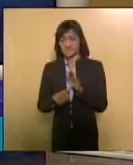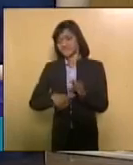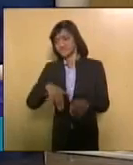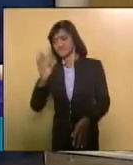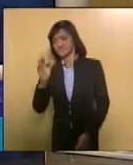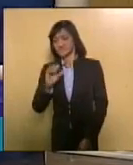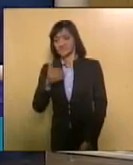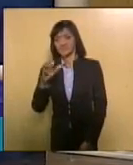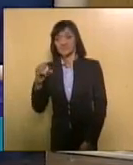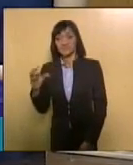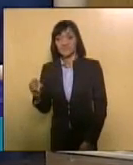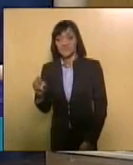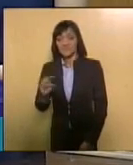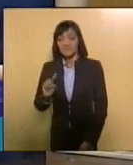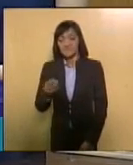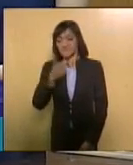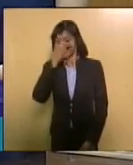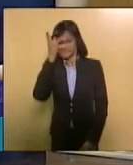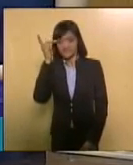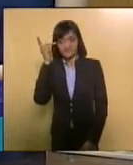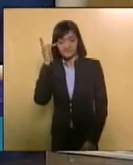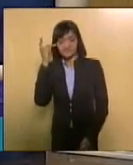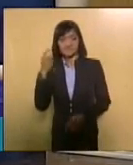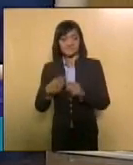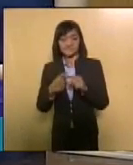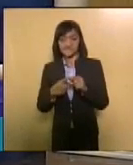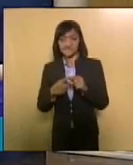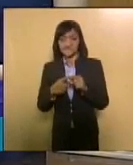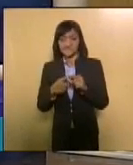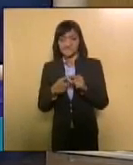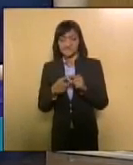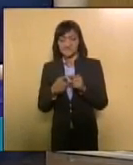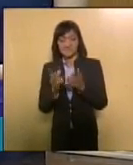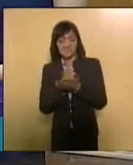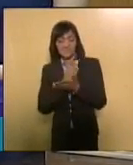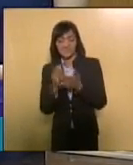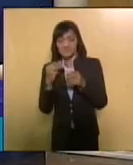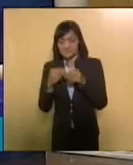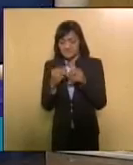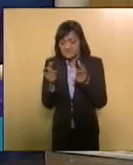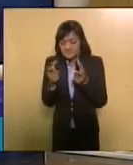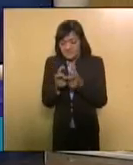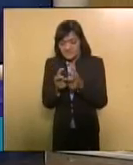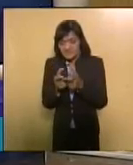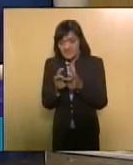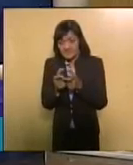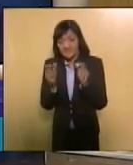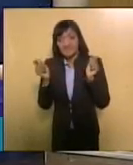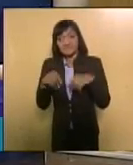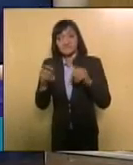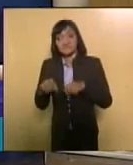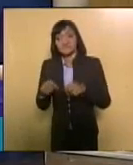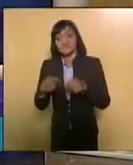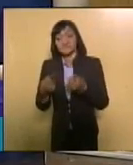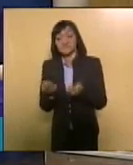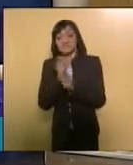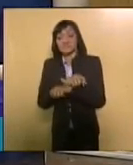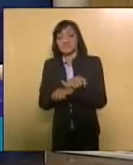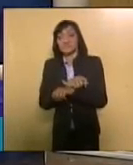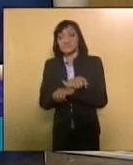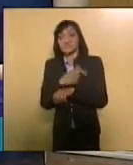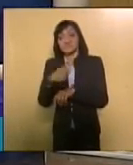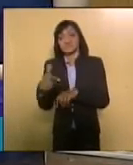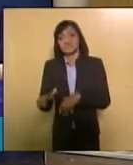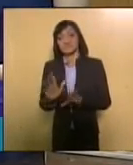100000 habitantes porque quando você analisa município muito pequeno po haver uma estatística muitas vezes tem um município de